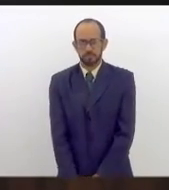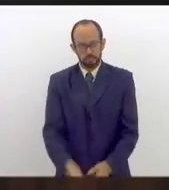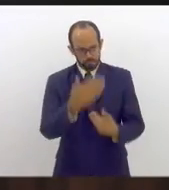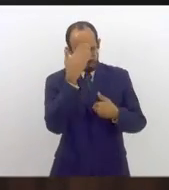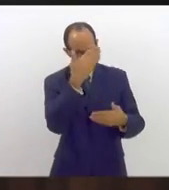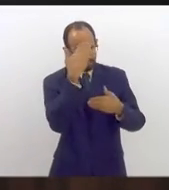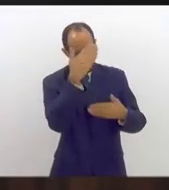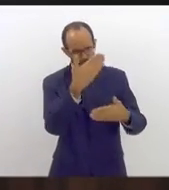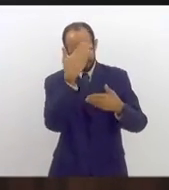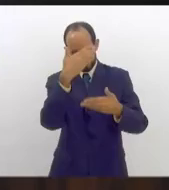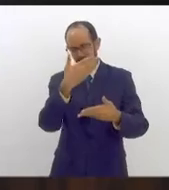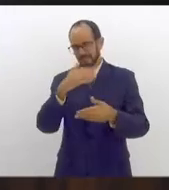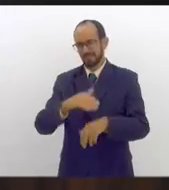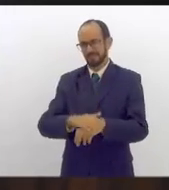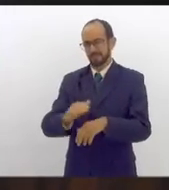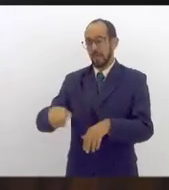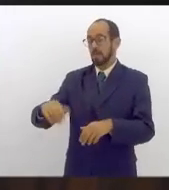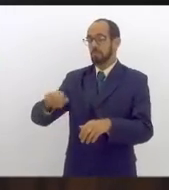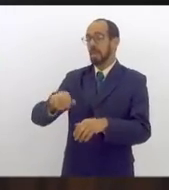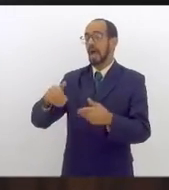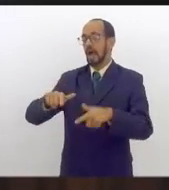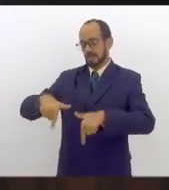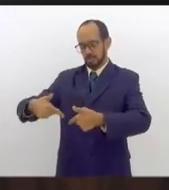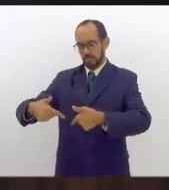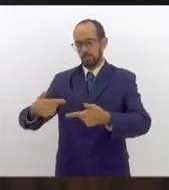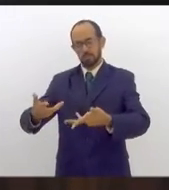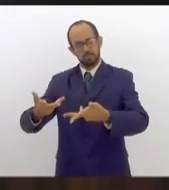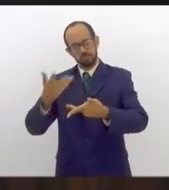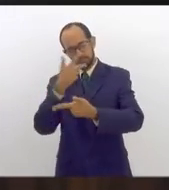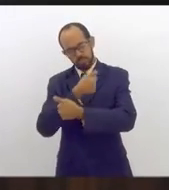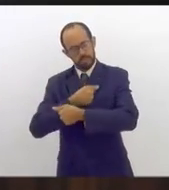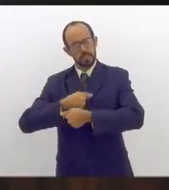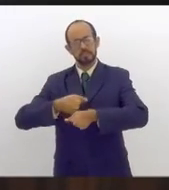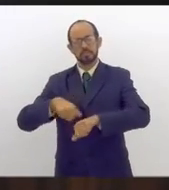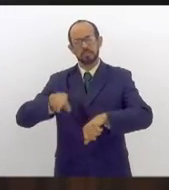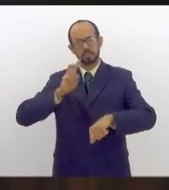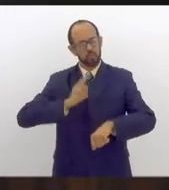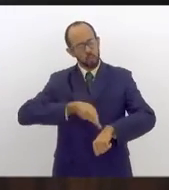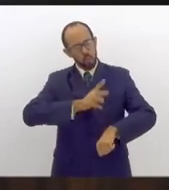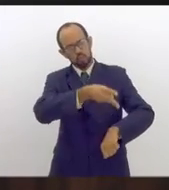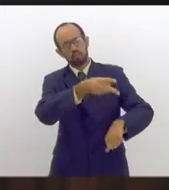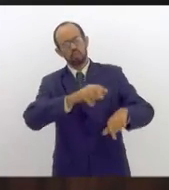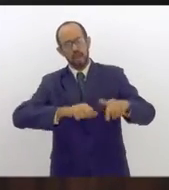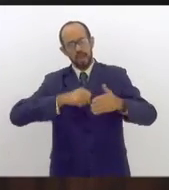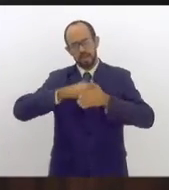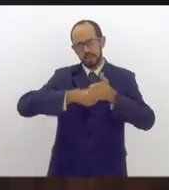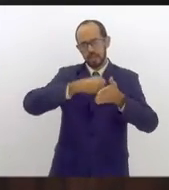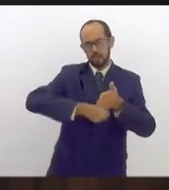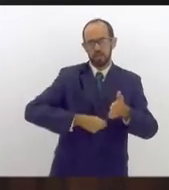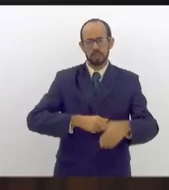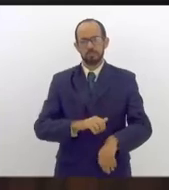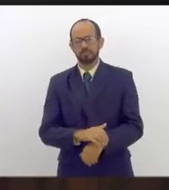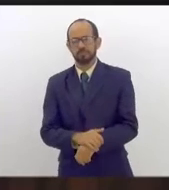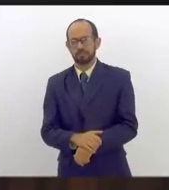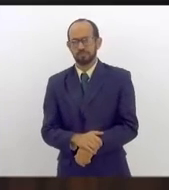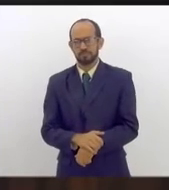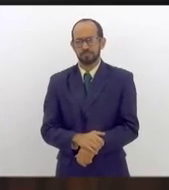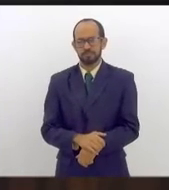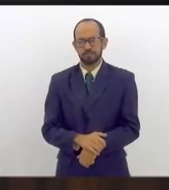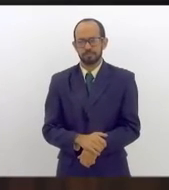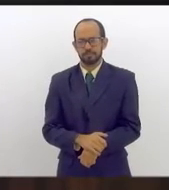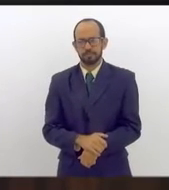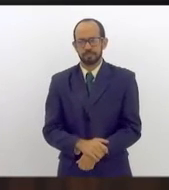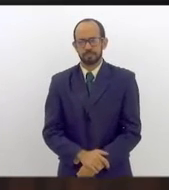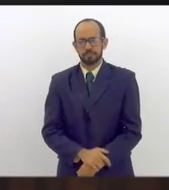pela iniciativa belíssima, a gente continua aí na luta no combate à discriminação racial. Pela ordem, e a empregabilidade presidente. É muito